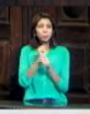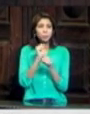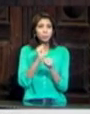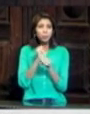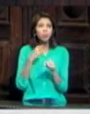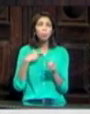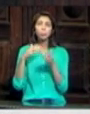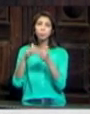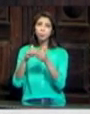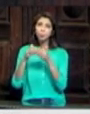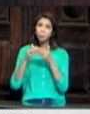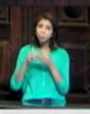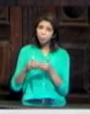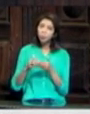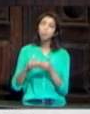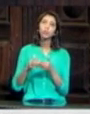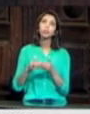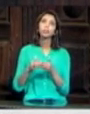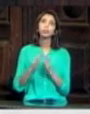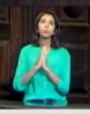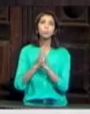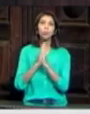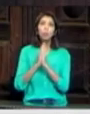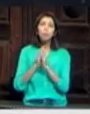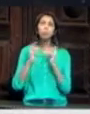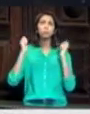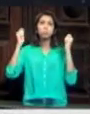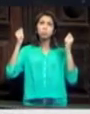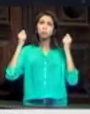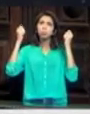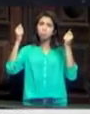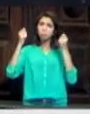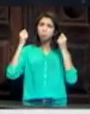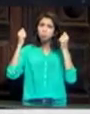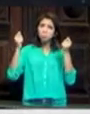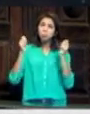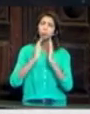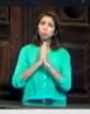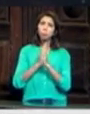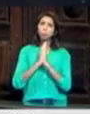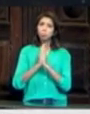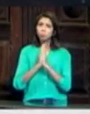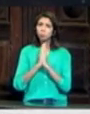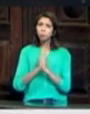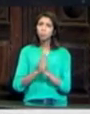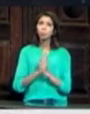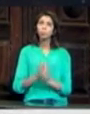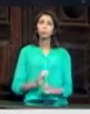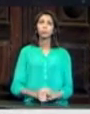Eu pediria aos manifestantes, por favor.